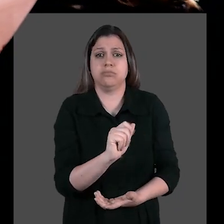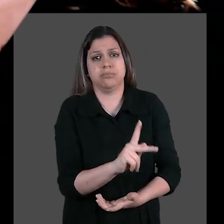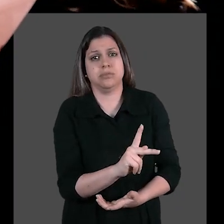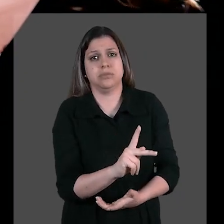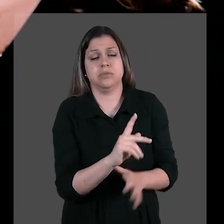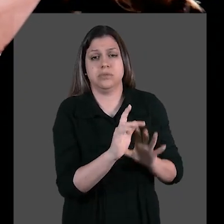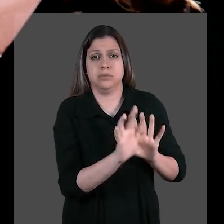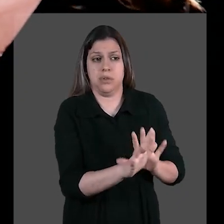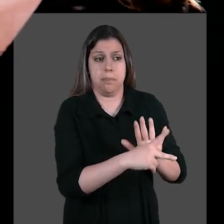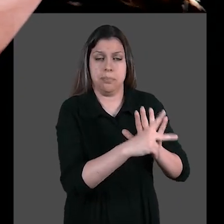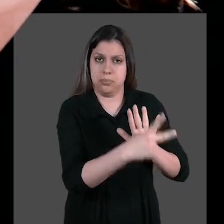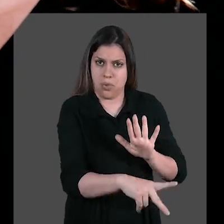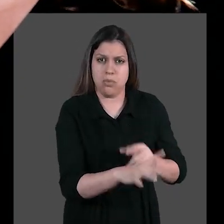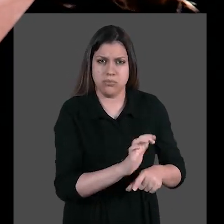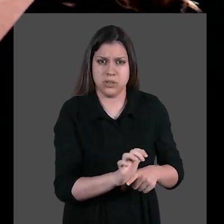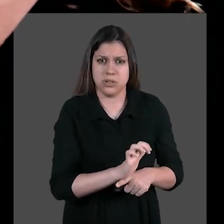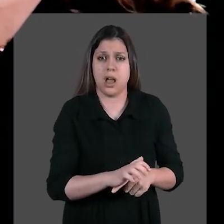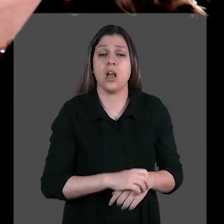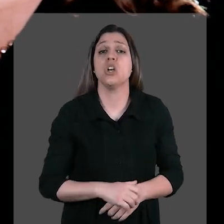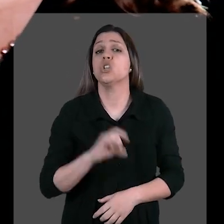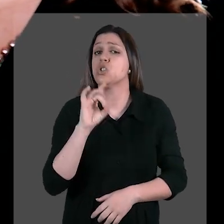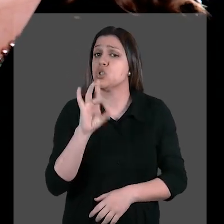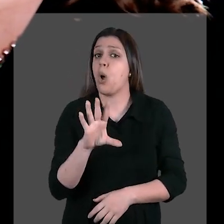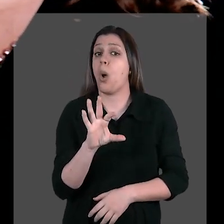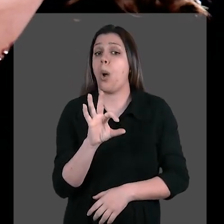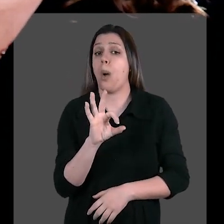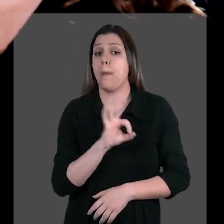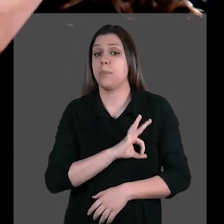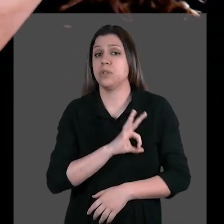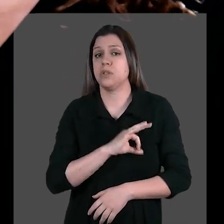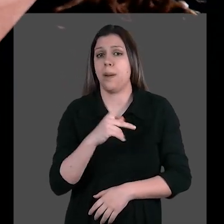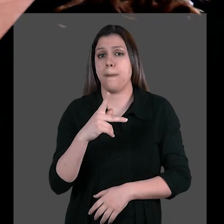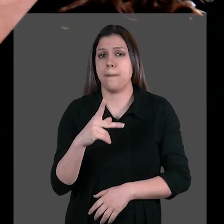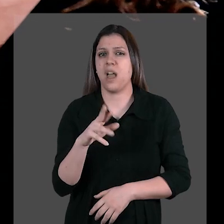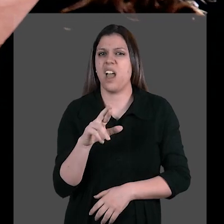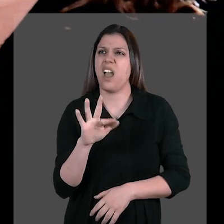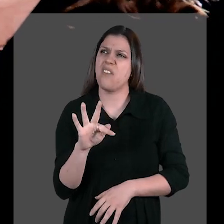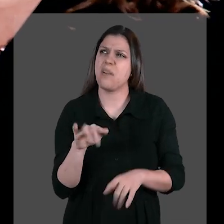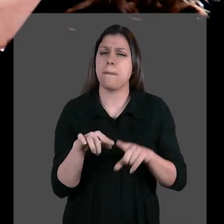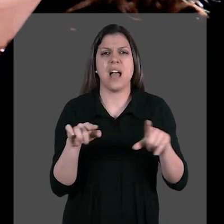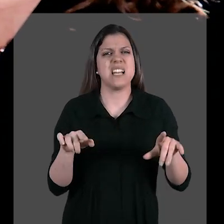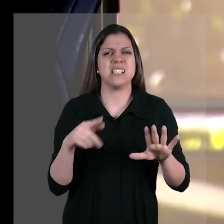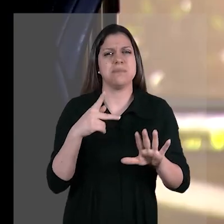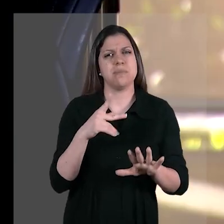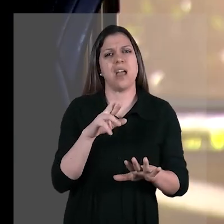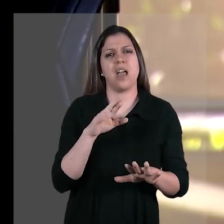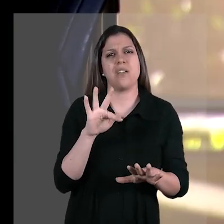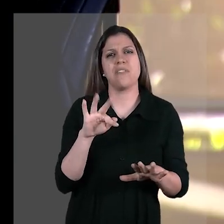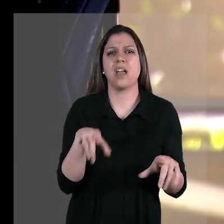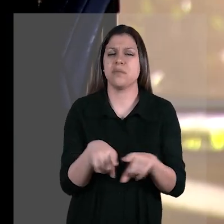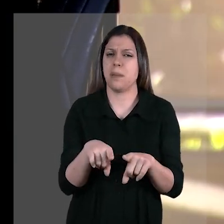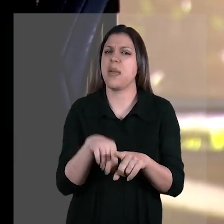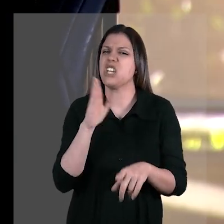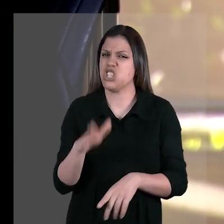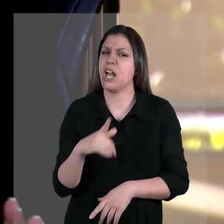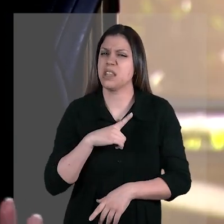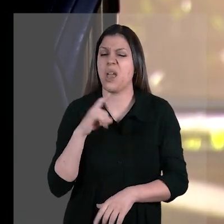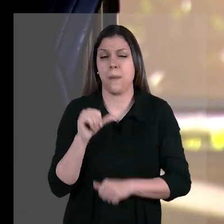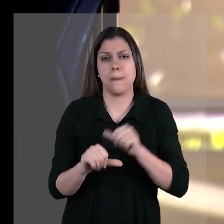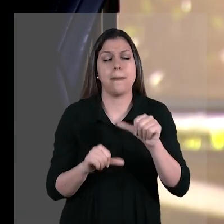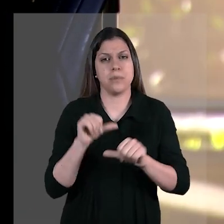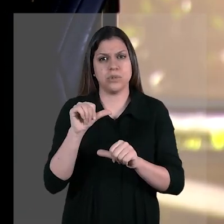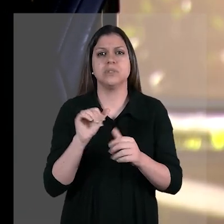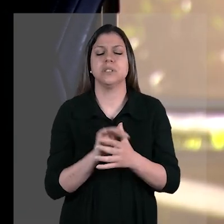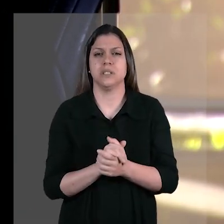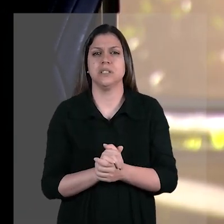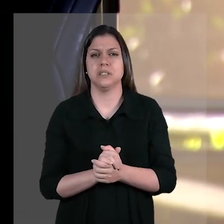ser contemplado agora, nesse momento. Só os policiais federais, mas a nível de federal, eles já tem uma